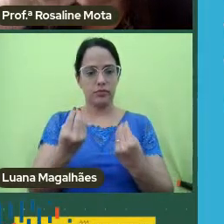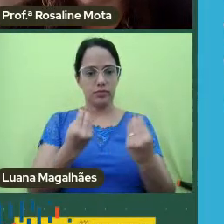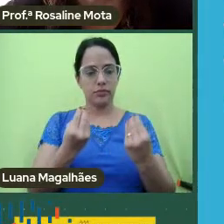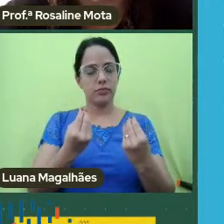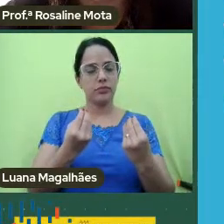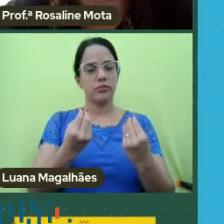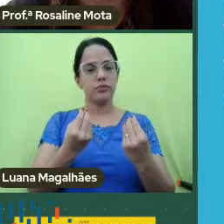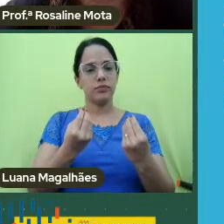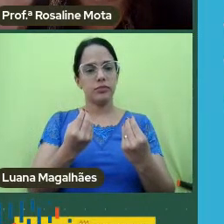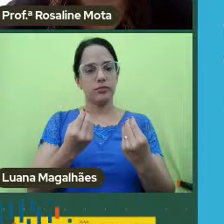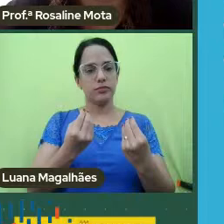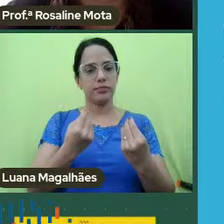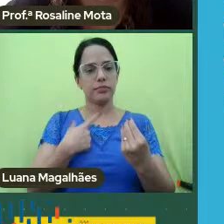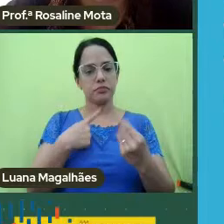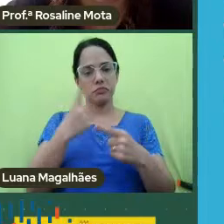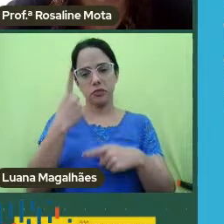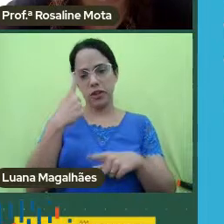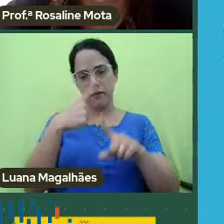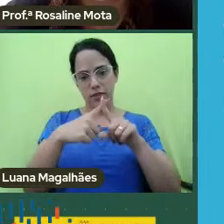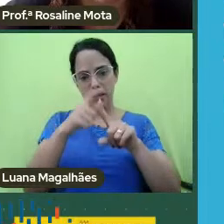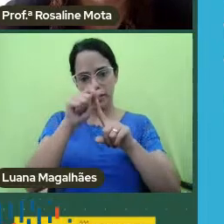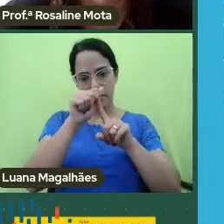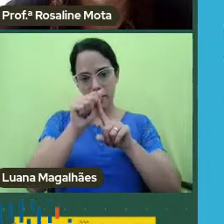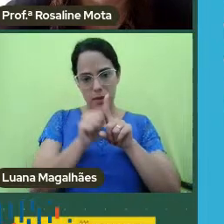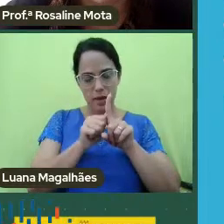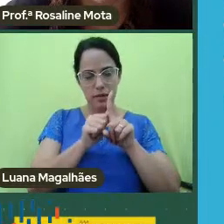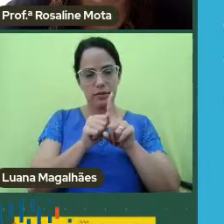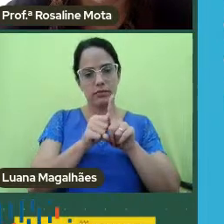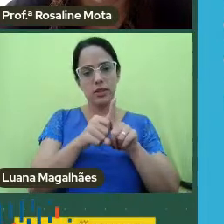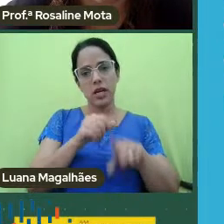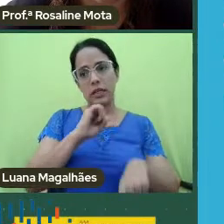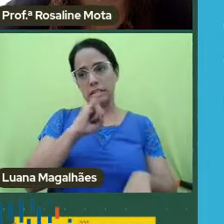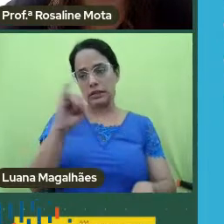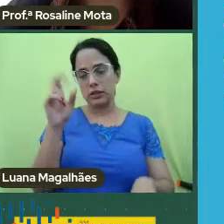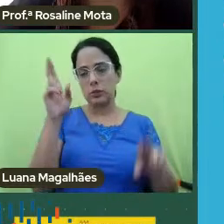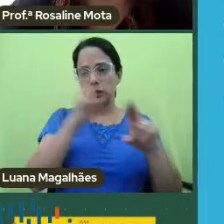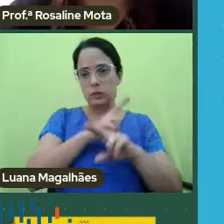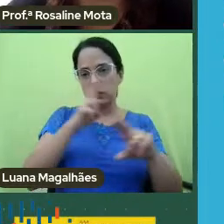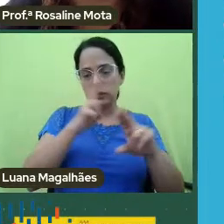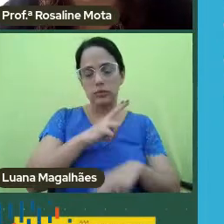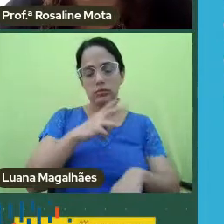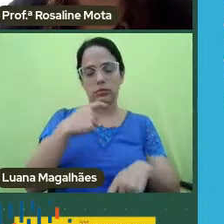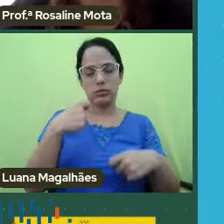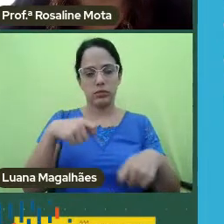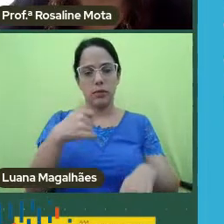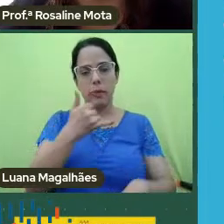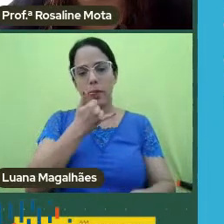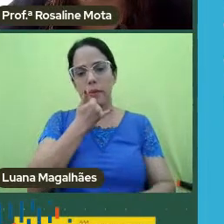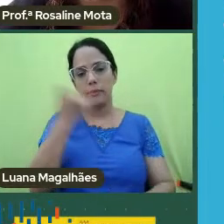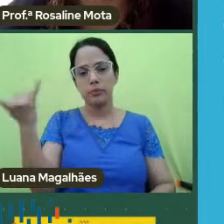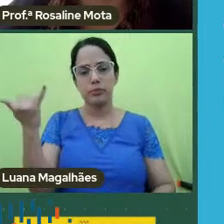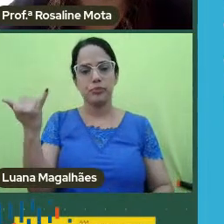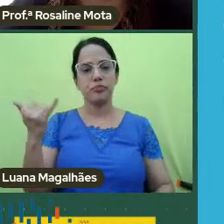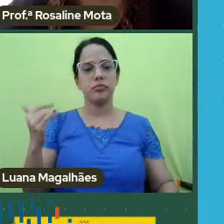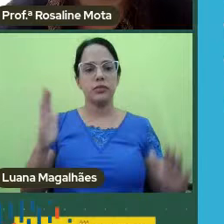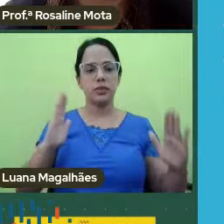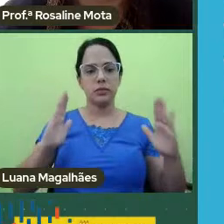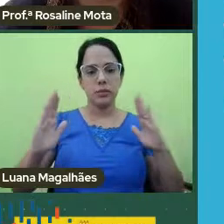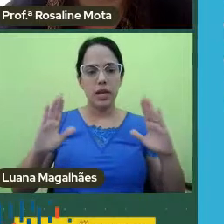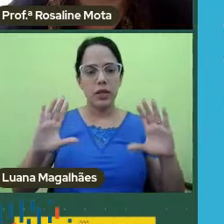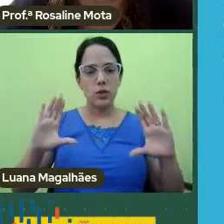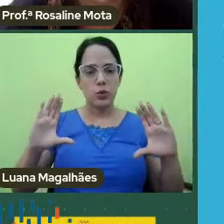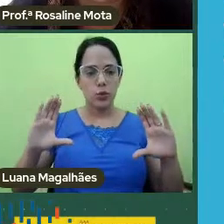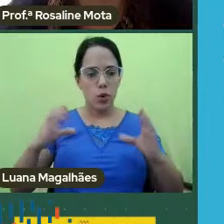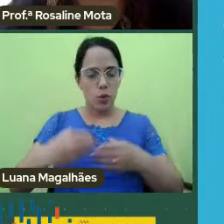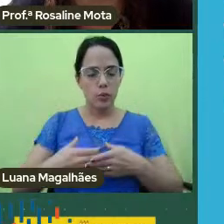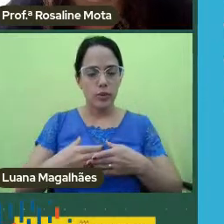por reuniões ordinárias, mensais e extraordinárias, conforme demandas específicas, e a duração do mandato, ela pode